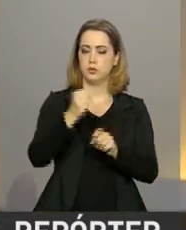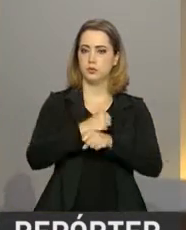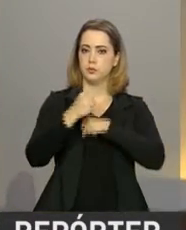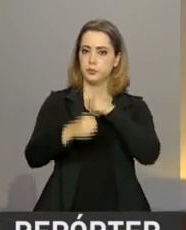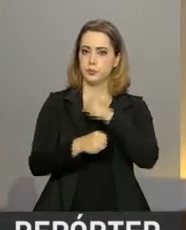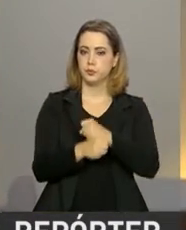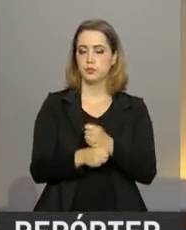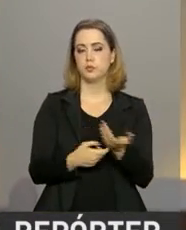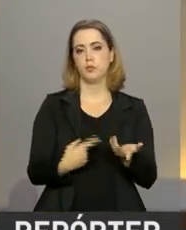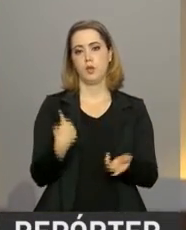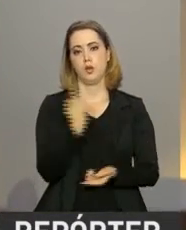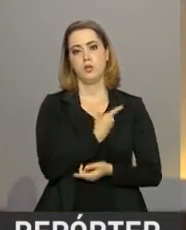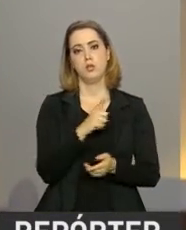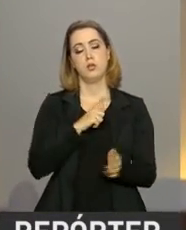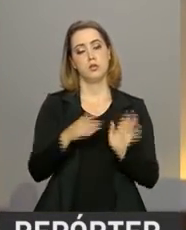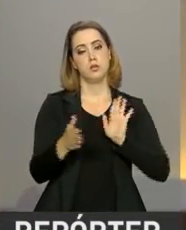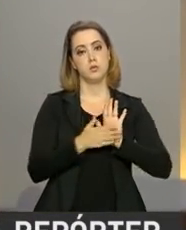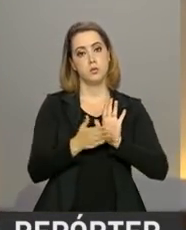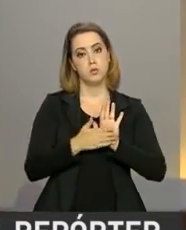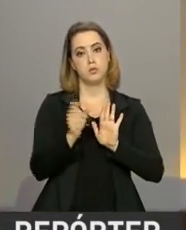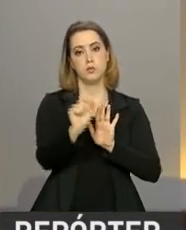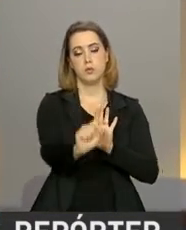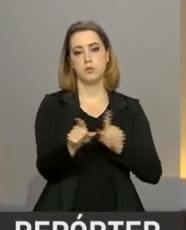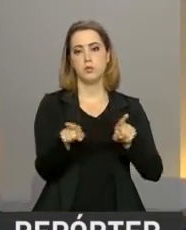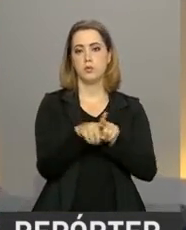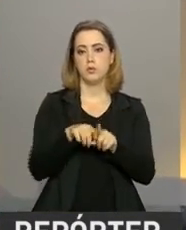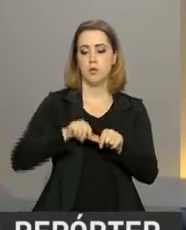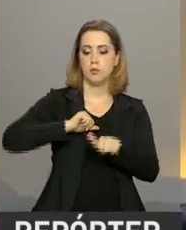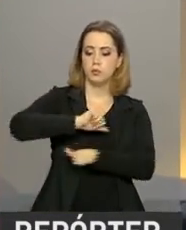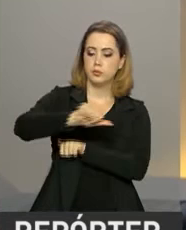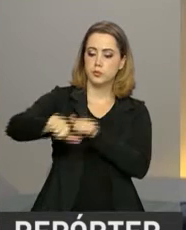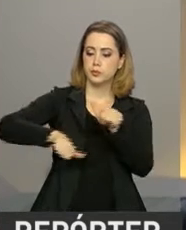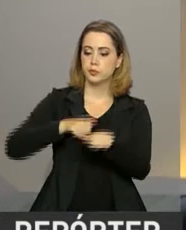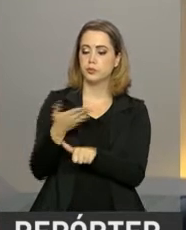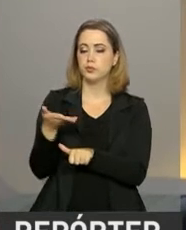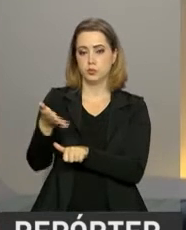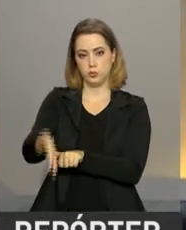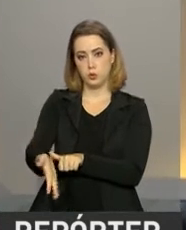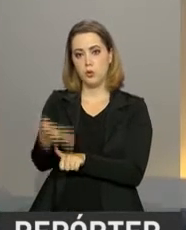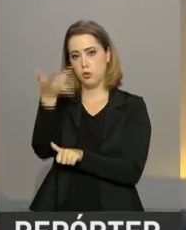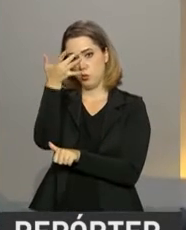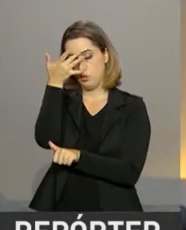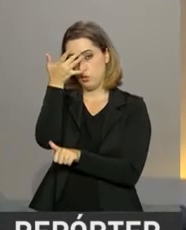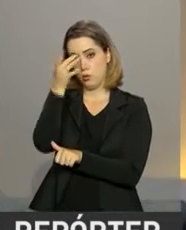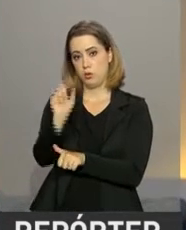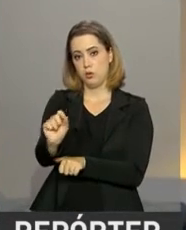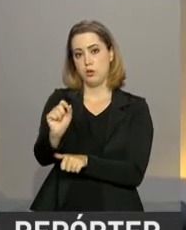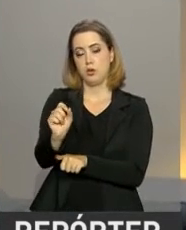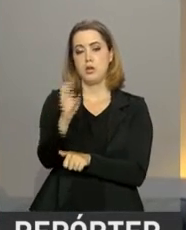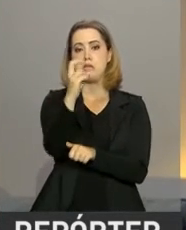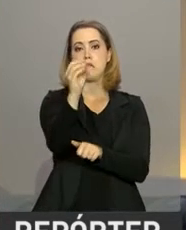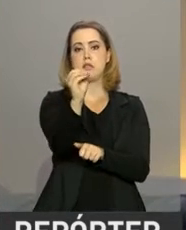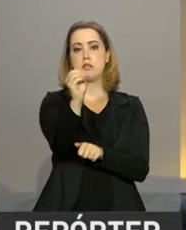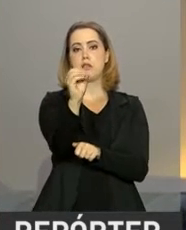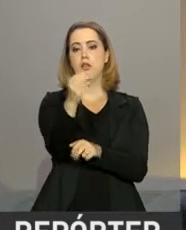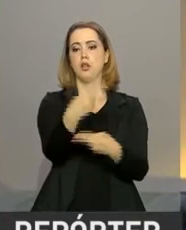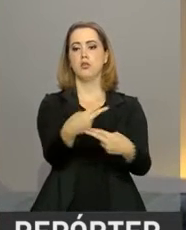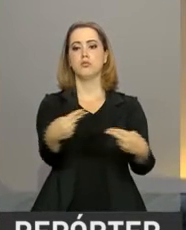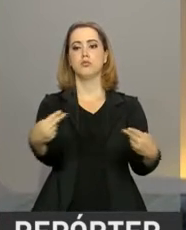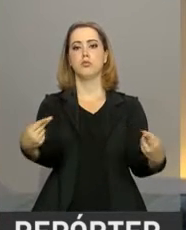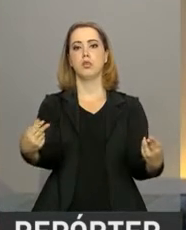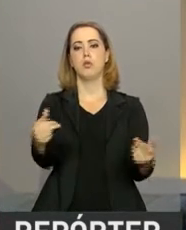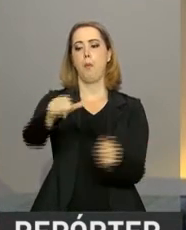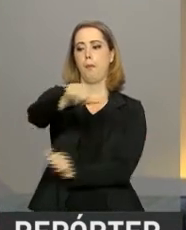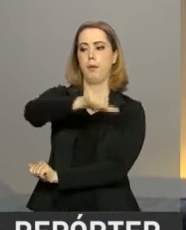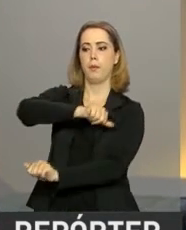vem nós temos uma proposta pra trocar com a índia 500 preferências de produtos isso no âmbito do mercosul